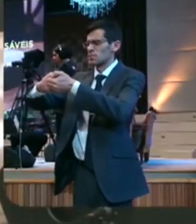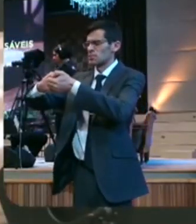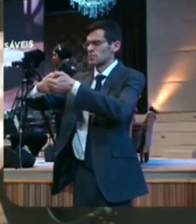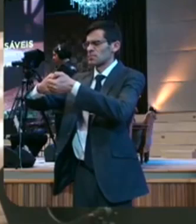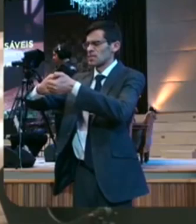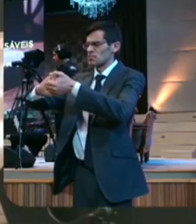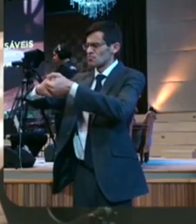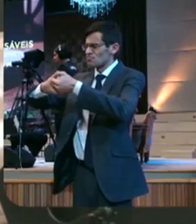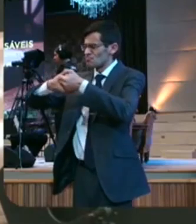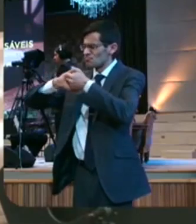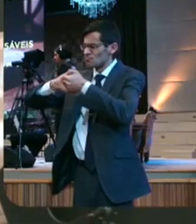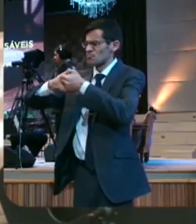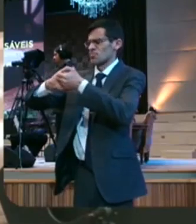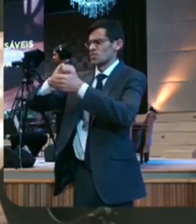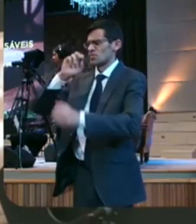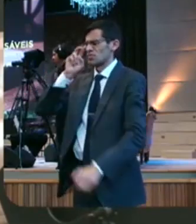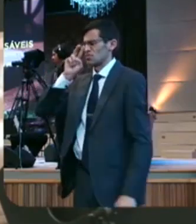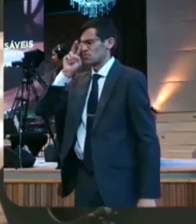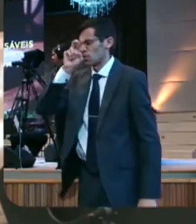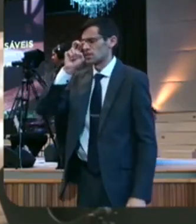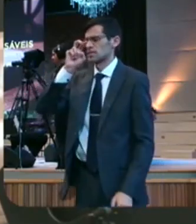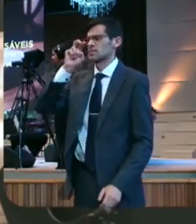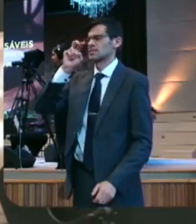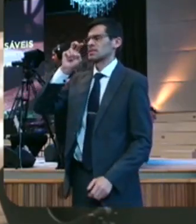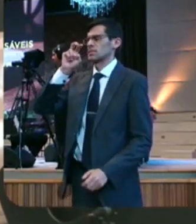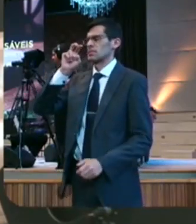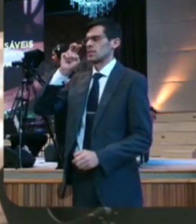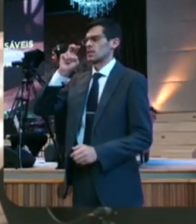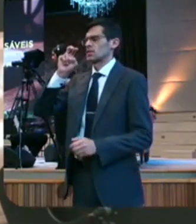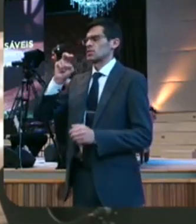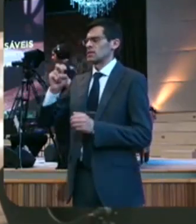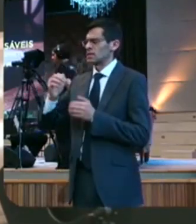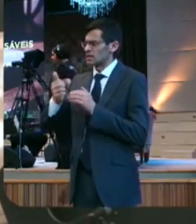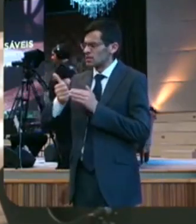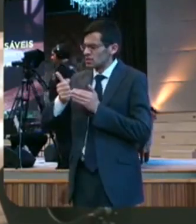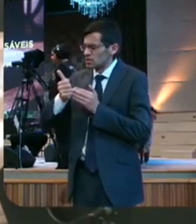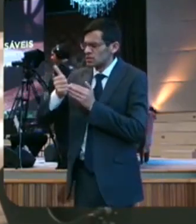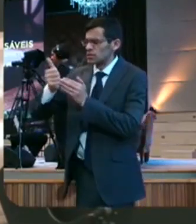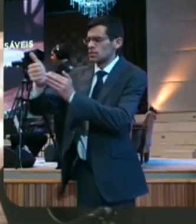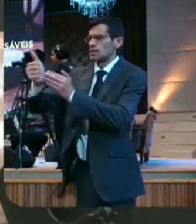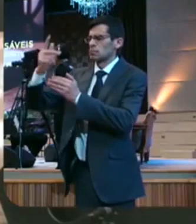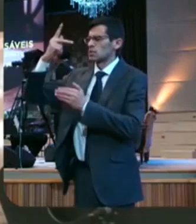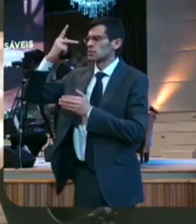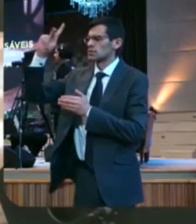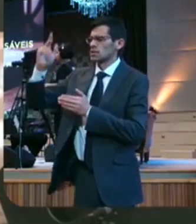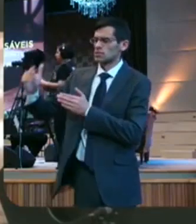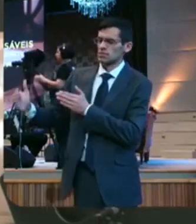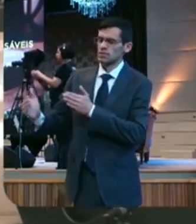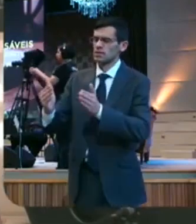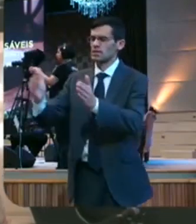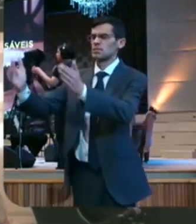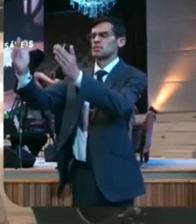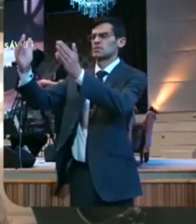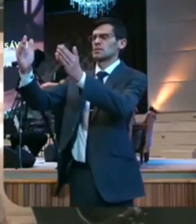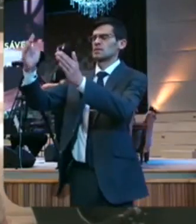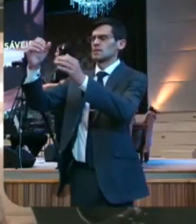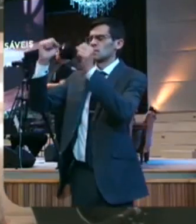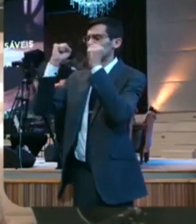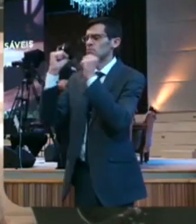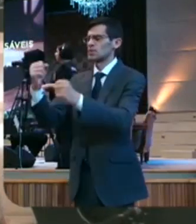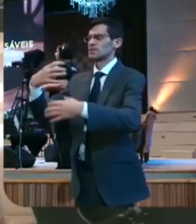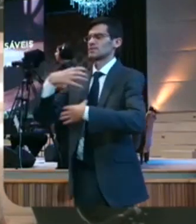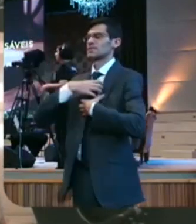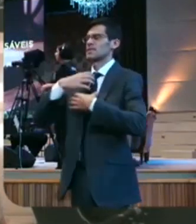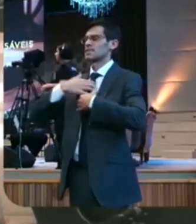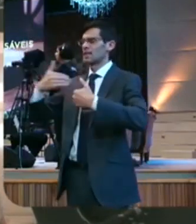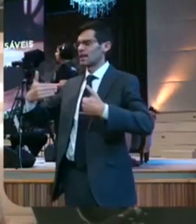aperta forte e leva-os pelo teu caminho, de tal maneira que eles se